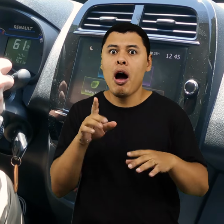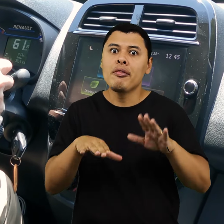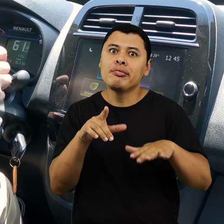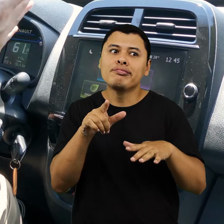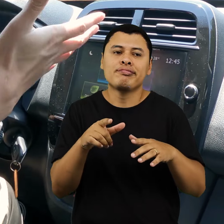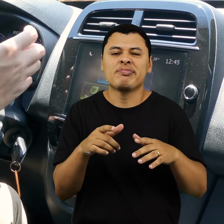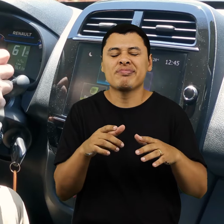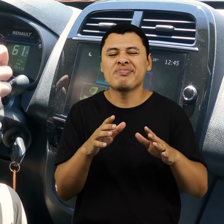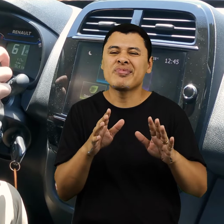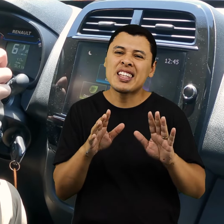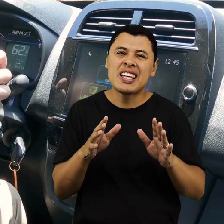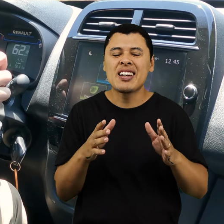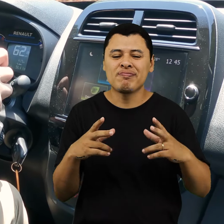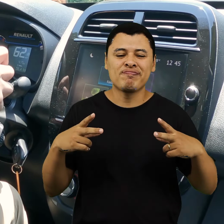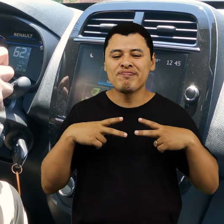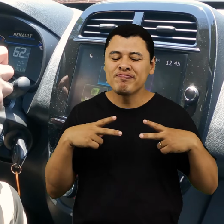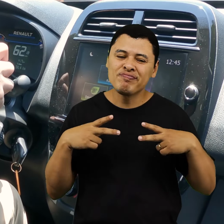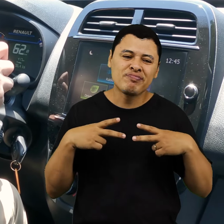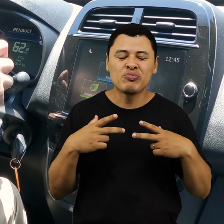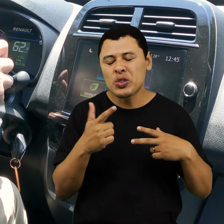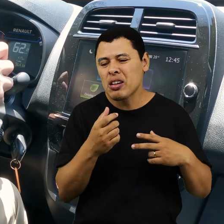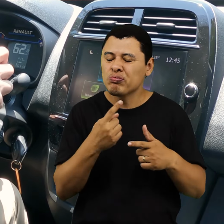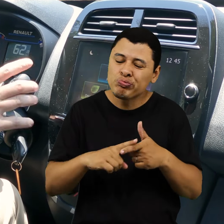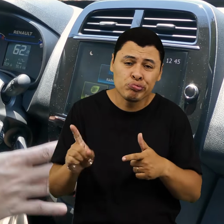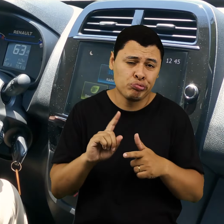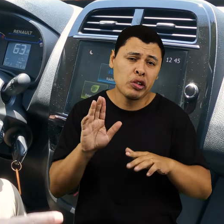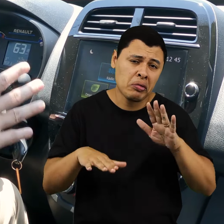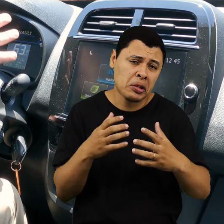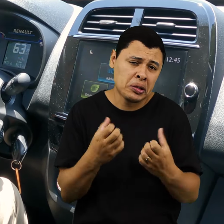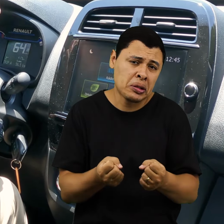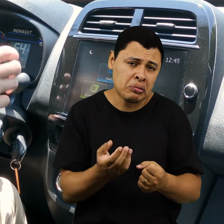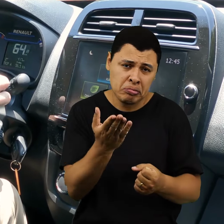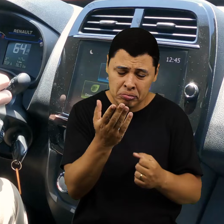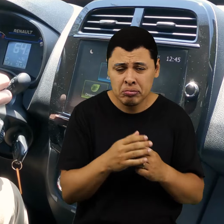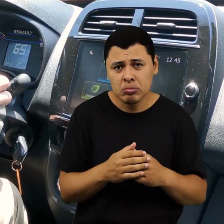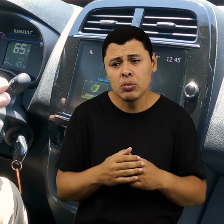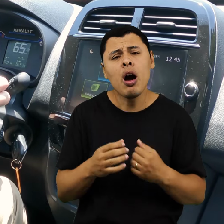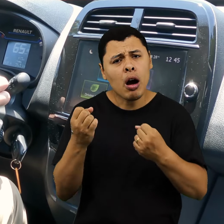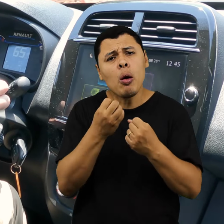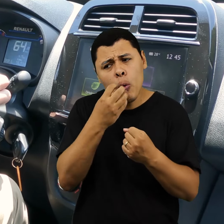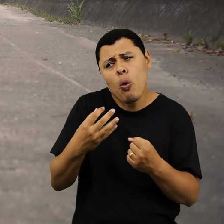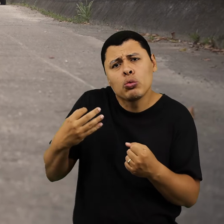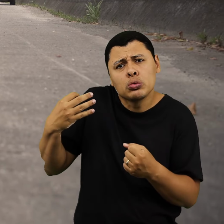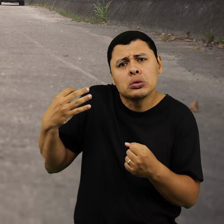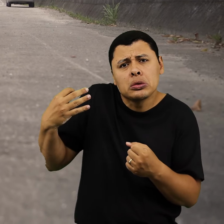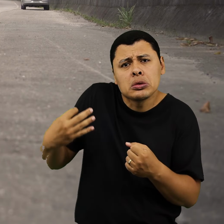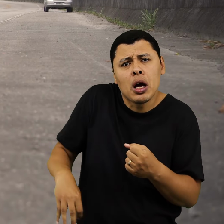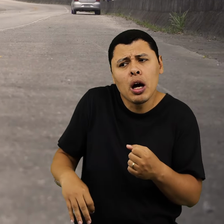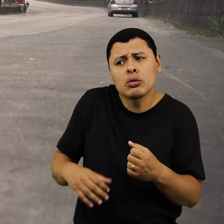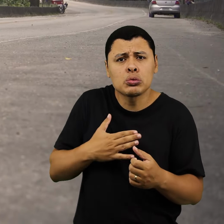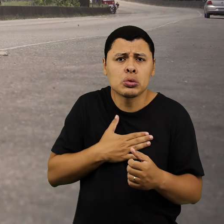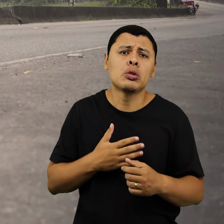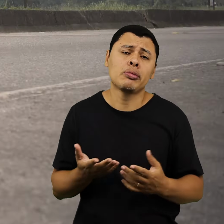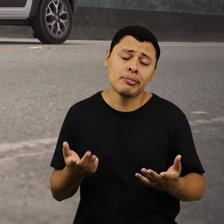monte de coisa, né, e ergonomia é uma delas. Dentro da medida do possível a gente tem um carro correto, mas